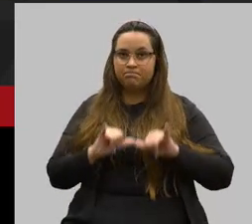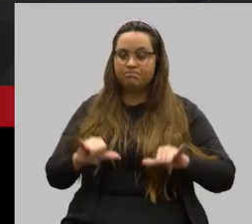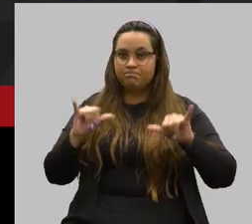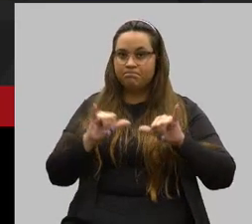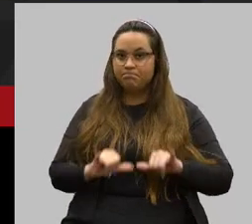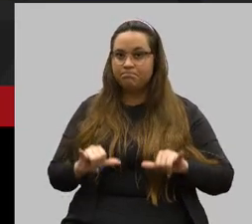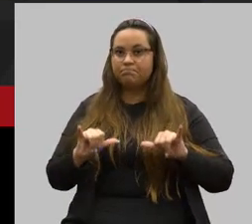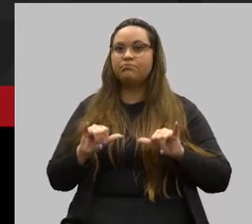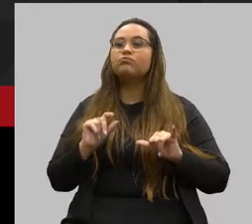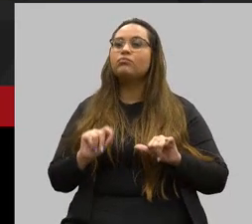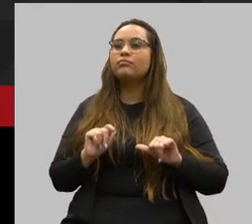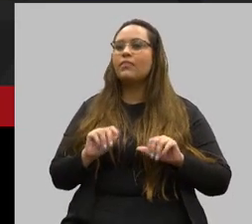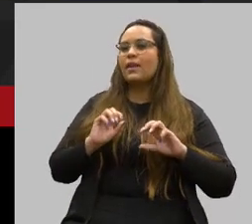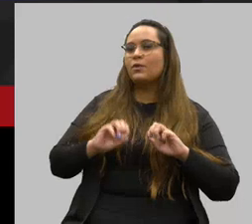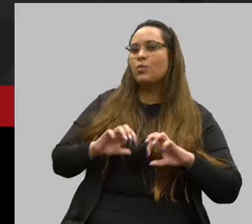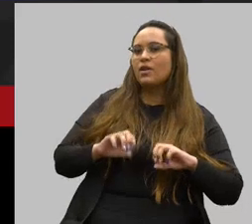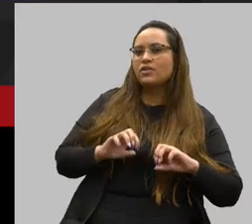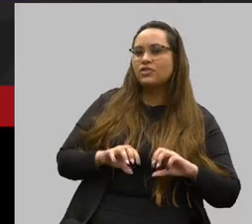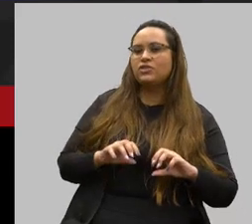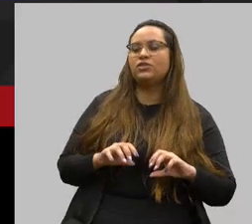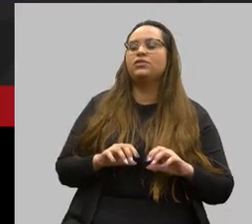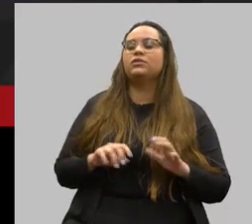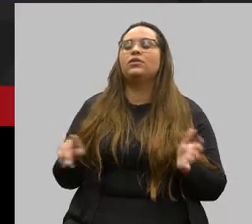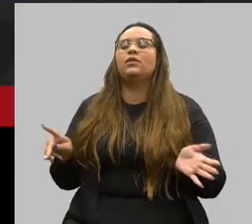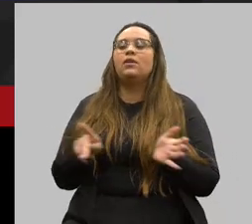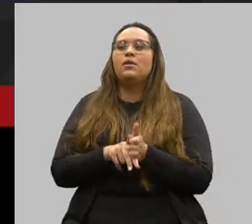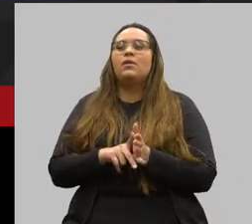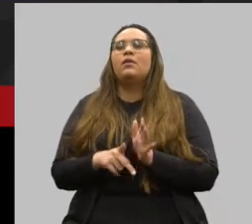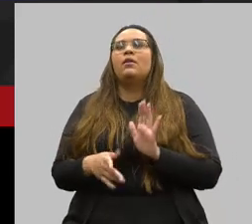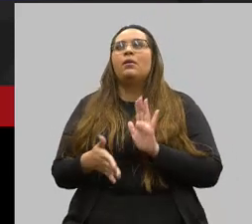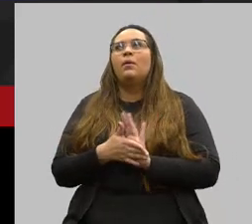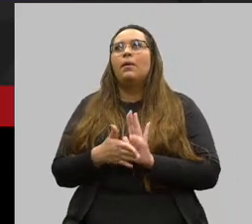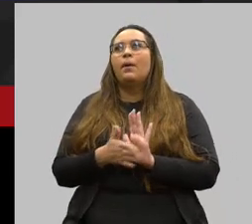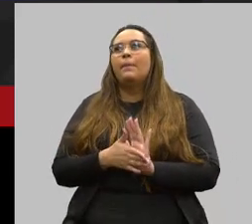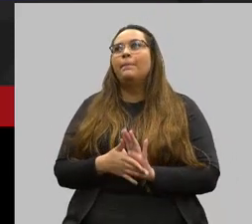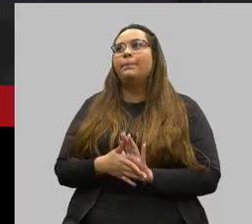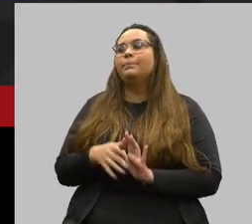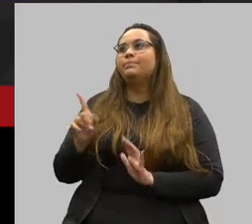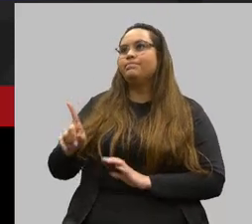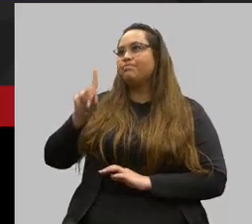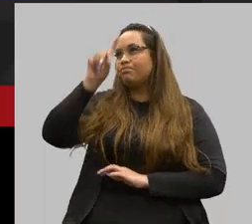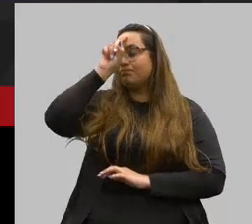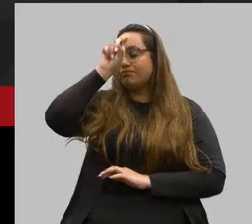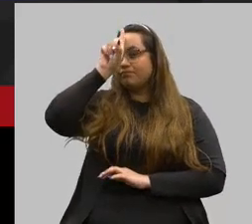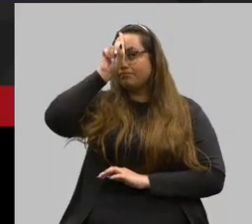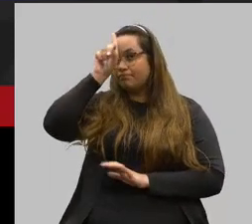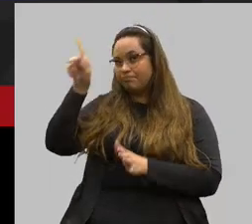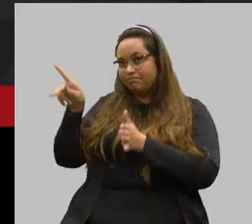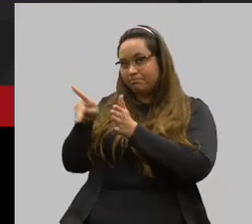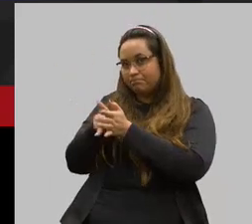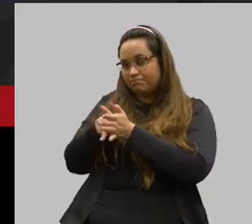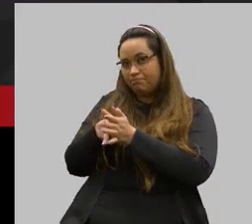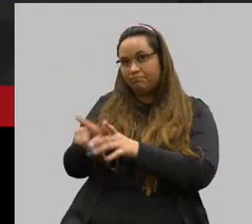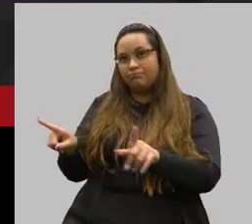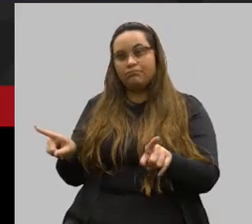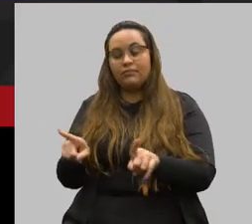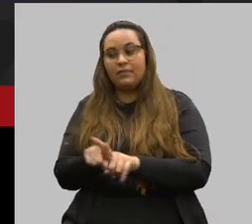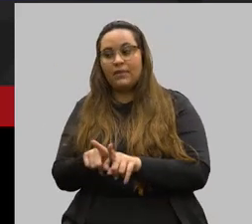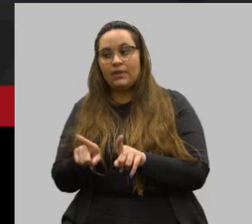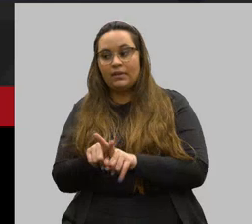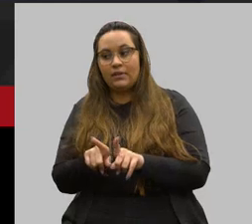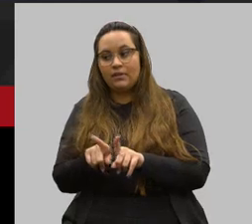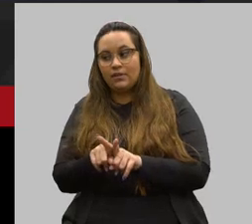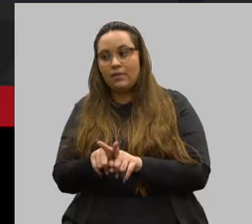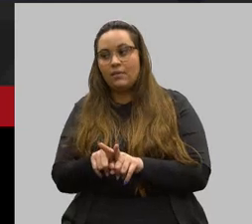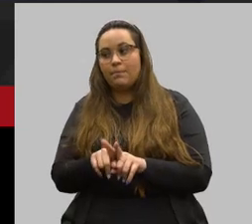educativas que são concebidas a partir de proposições do próprio hospital da polícia civil mas em conjunto com a eh